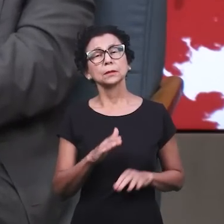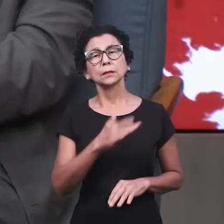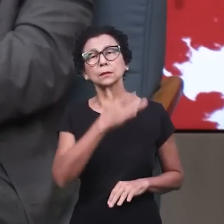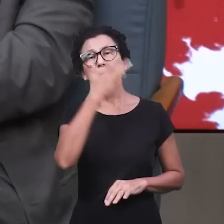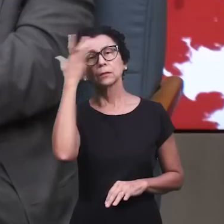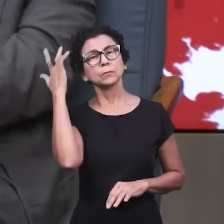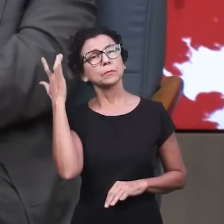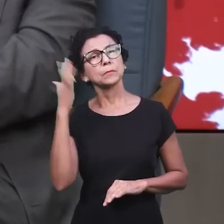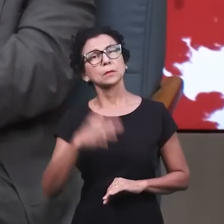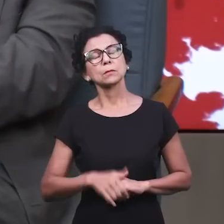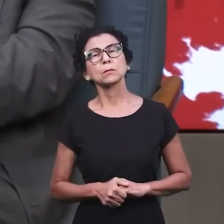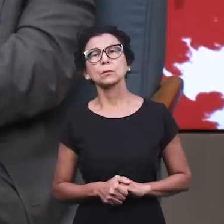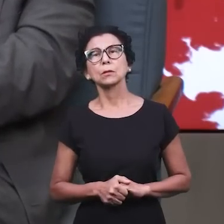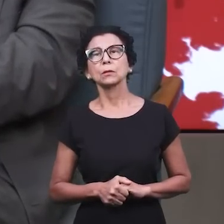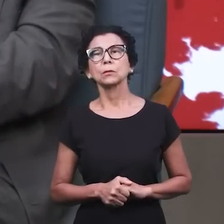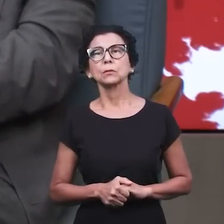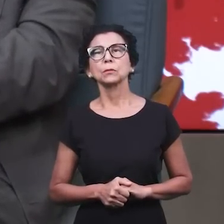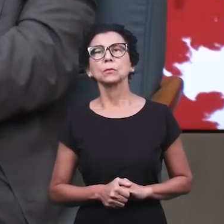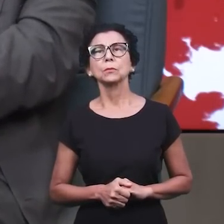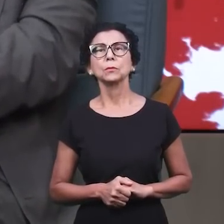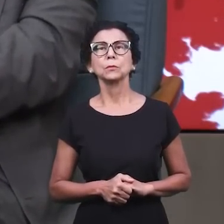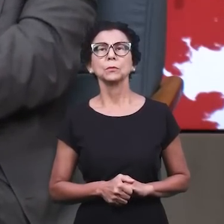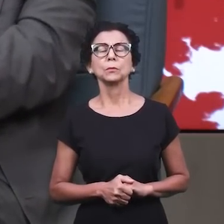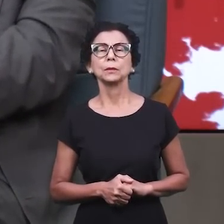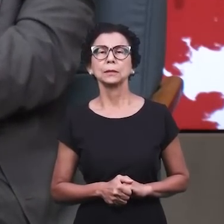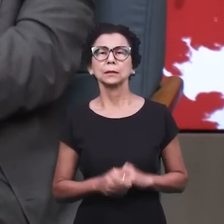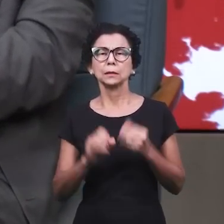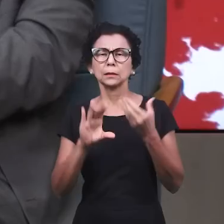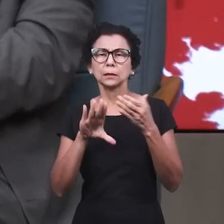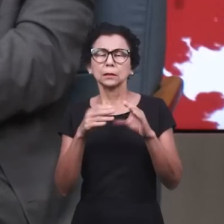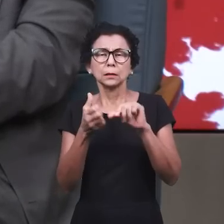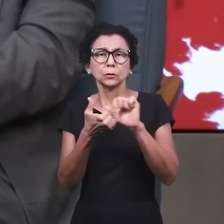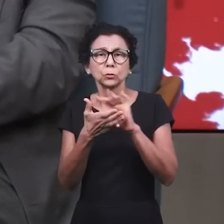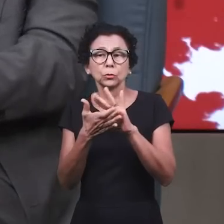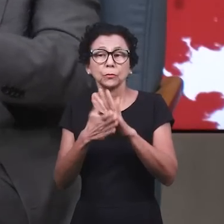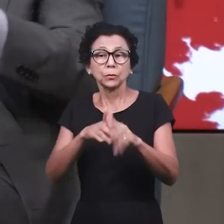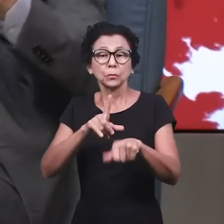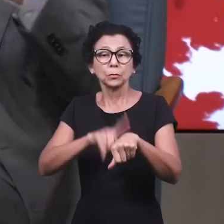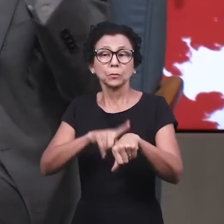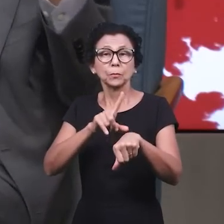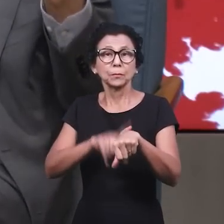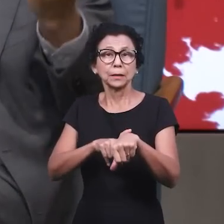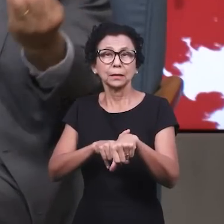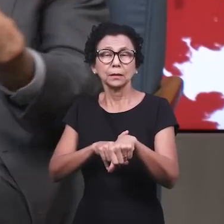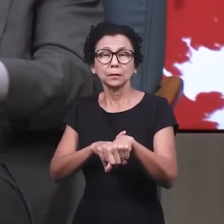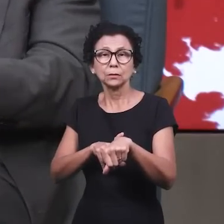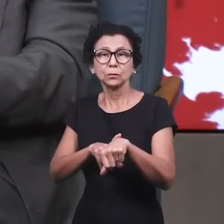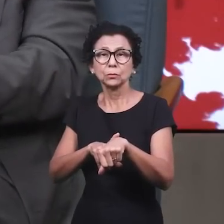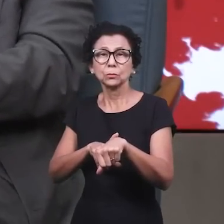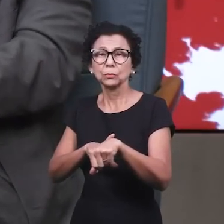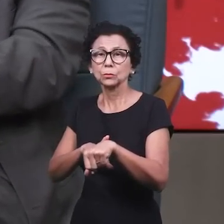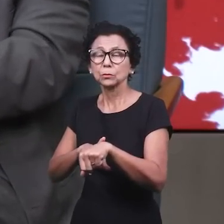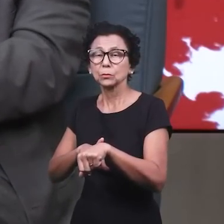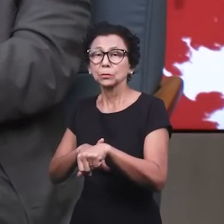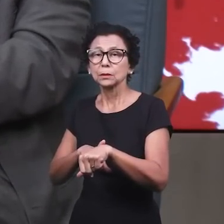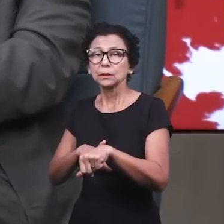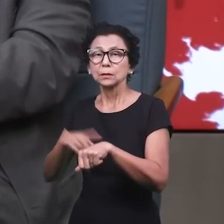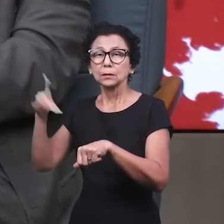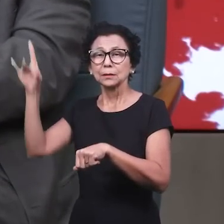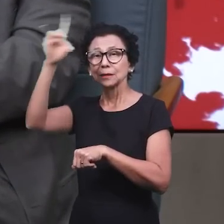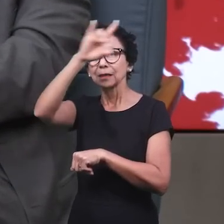cante ou faça um louvor, e no momento daquele louvor há uma operação